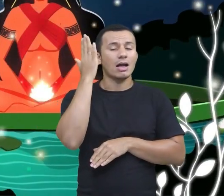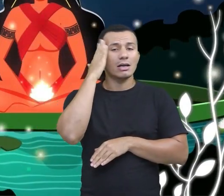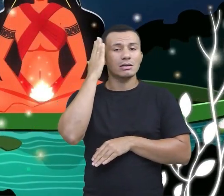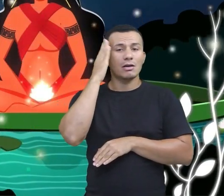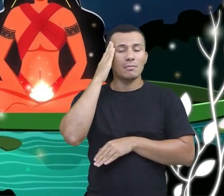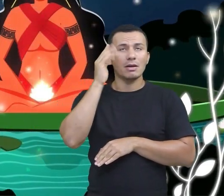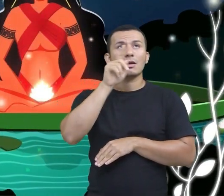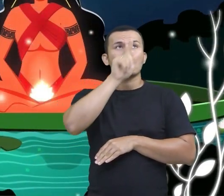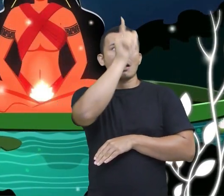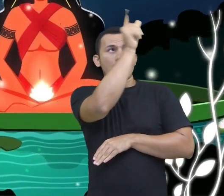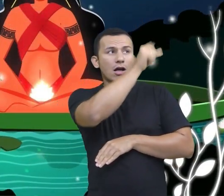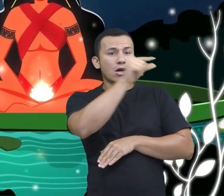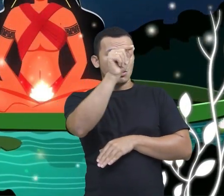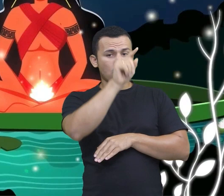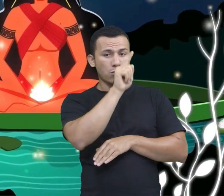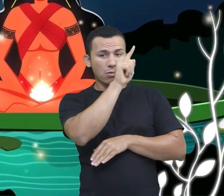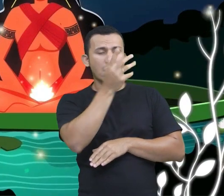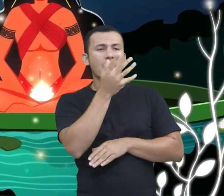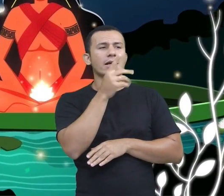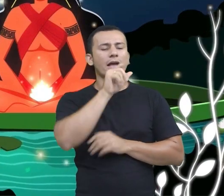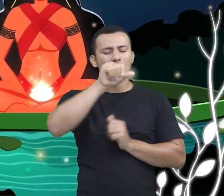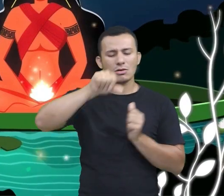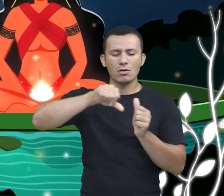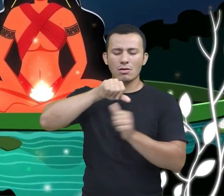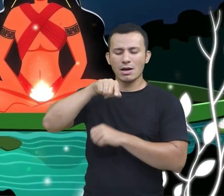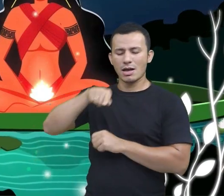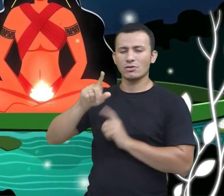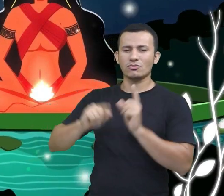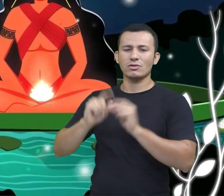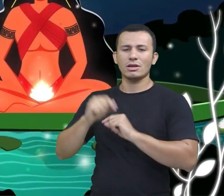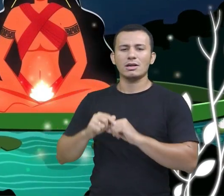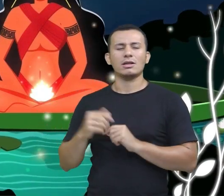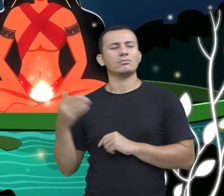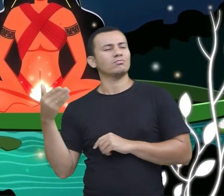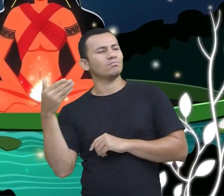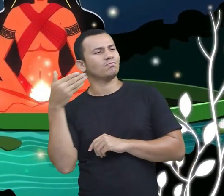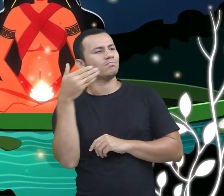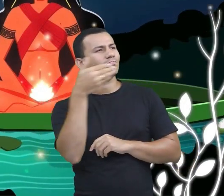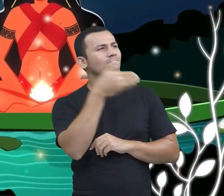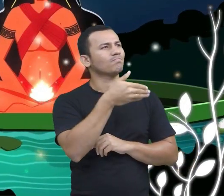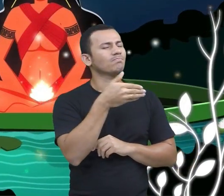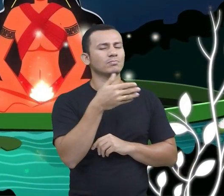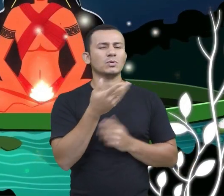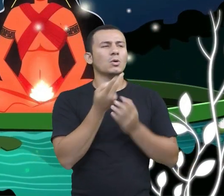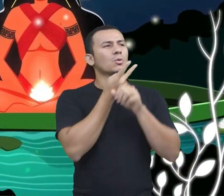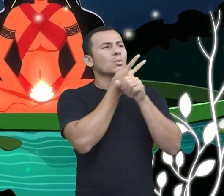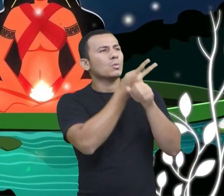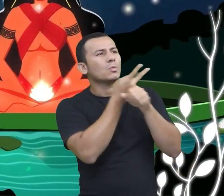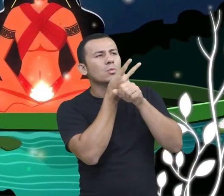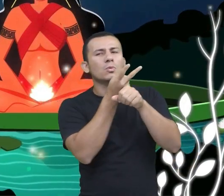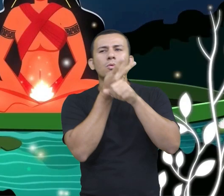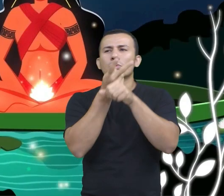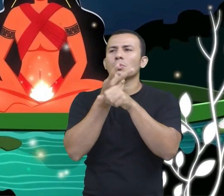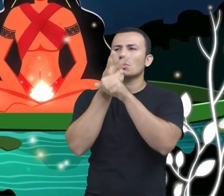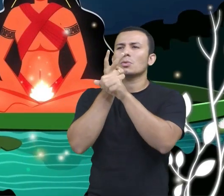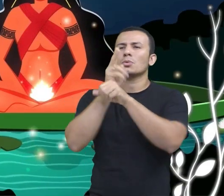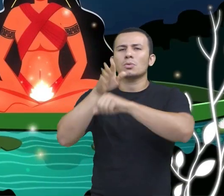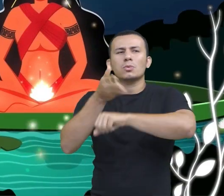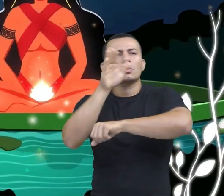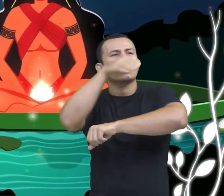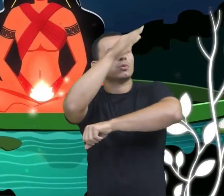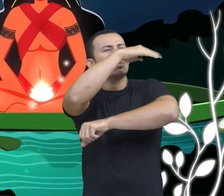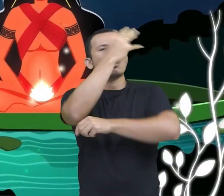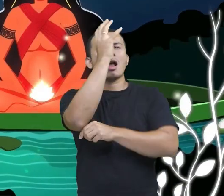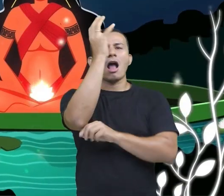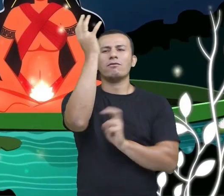da lua, transformava ela numa linda estrela. E ela corria e buscava, ia nos horizontes, nas montanhas, subia em árvores,